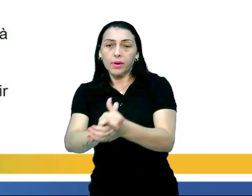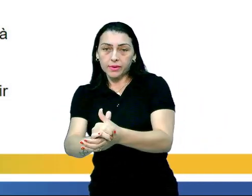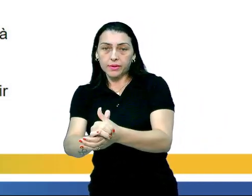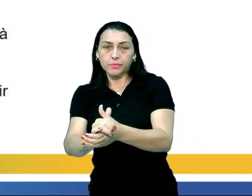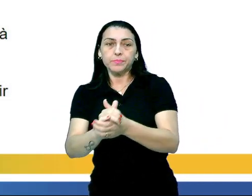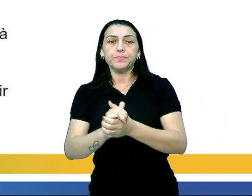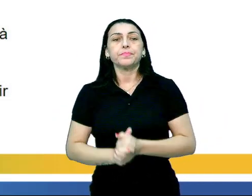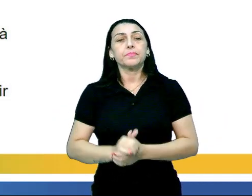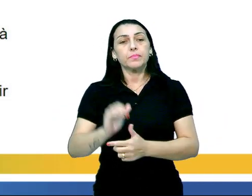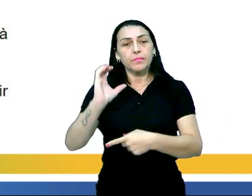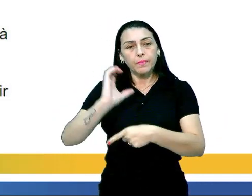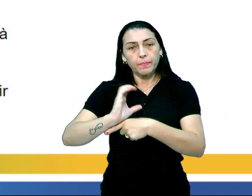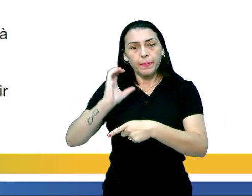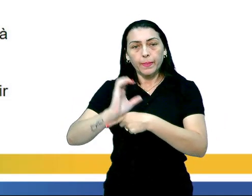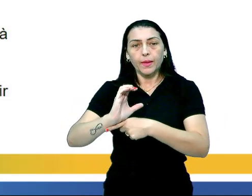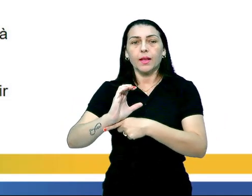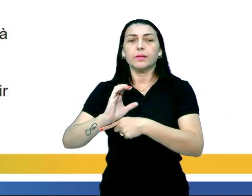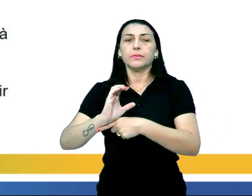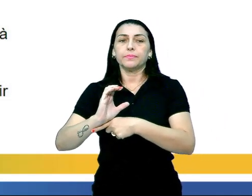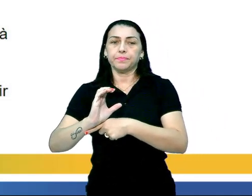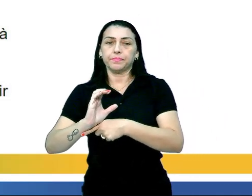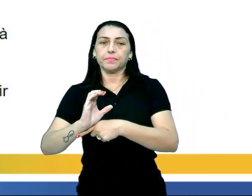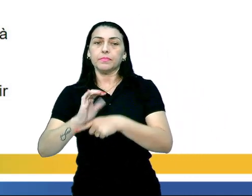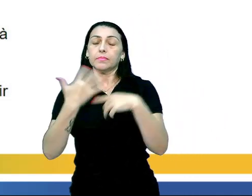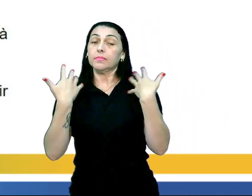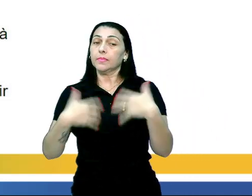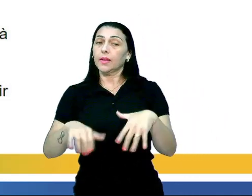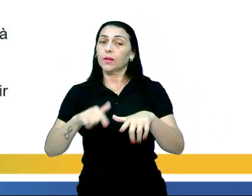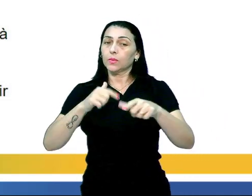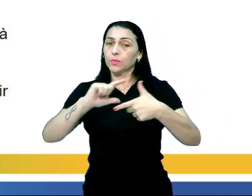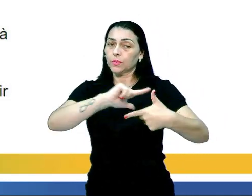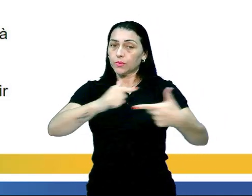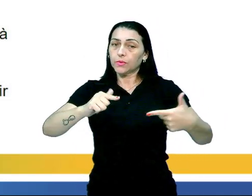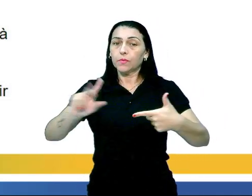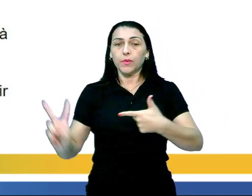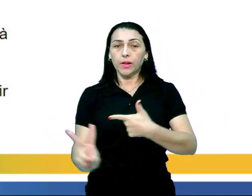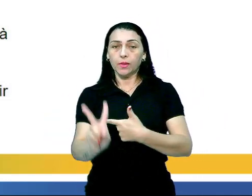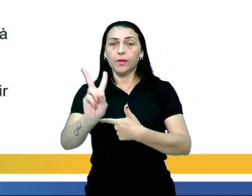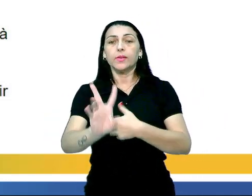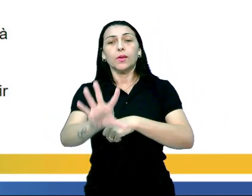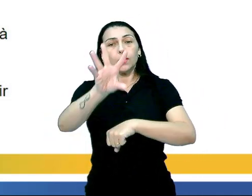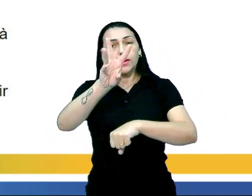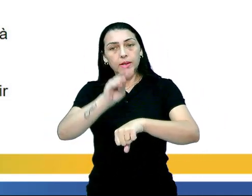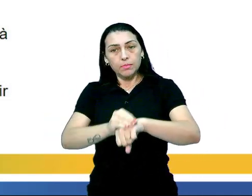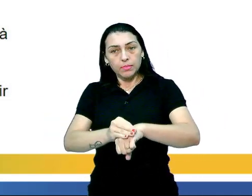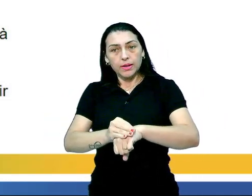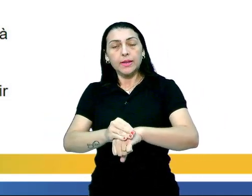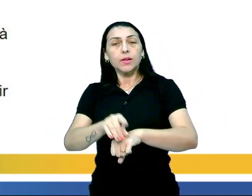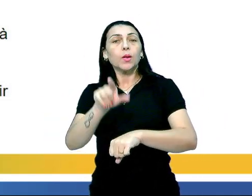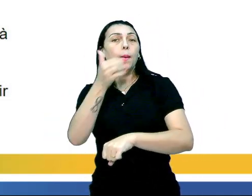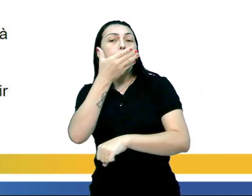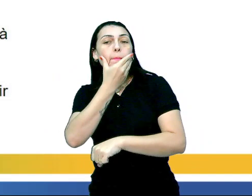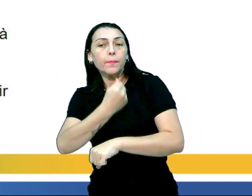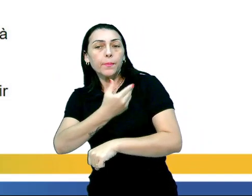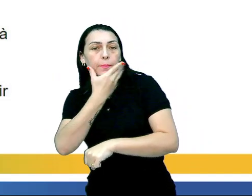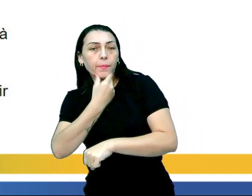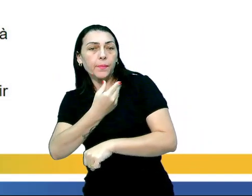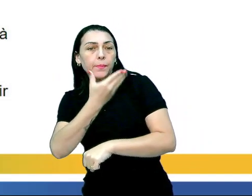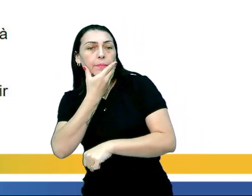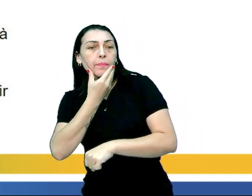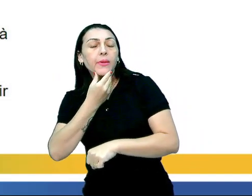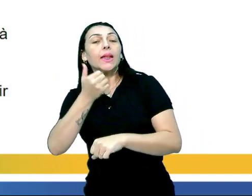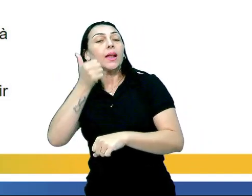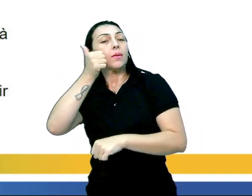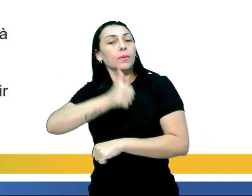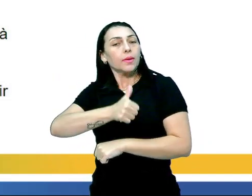casal. Letra C, a superação dos tradicionais valores de reconhecimento da